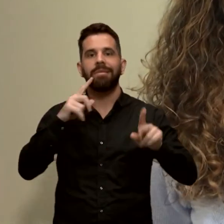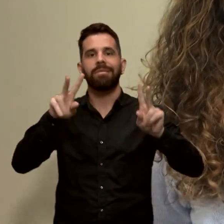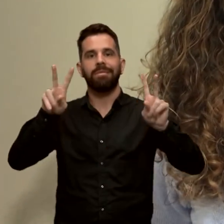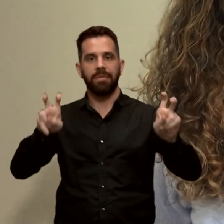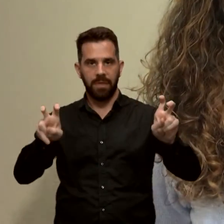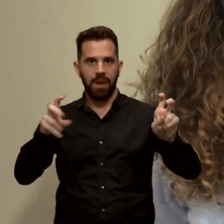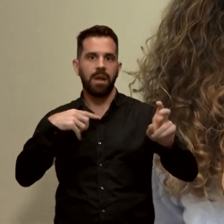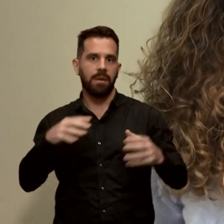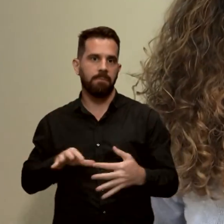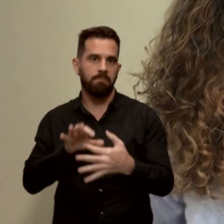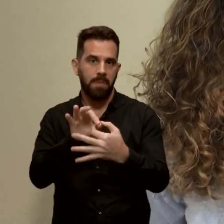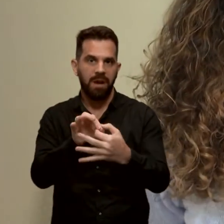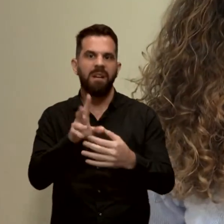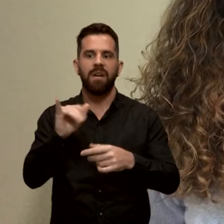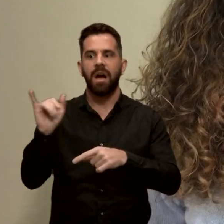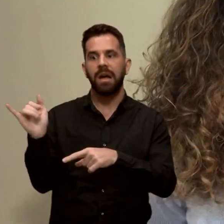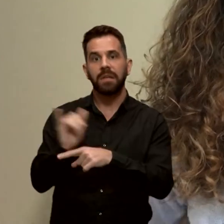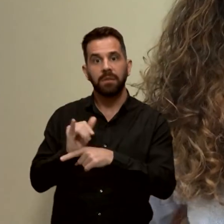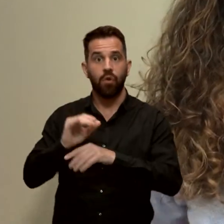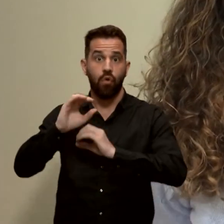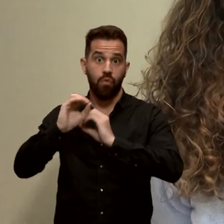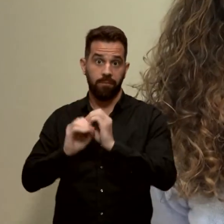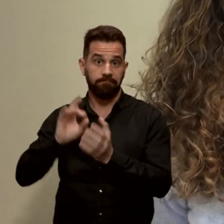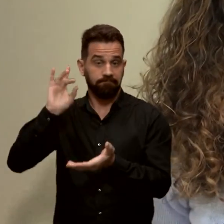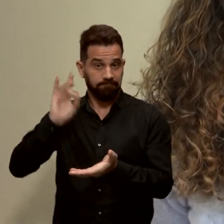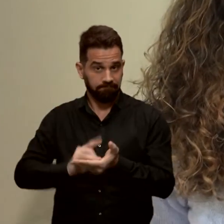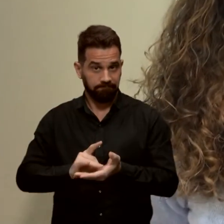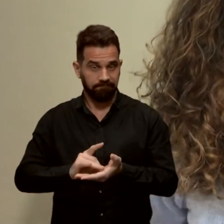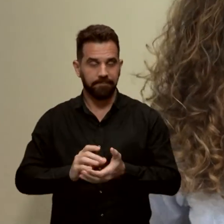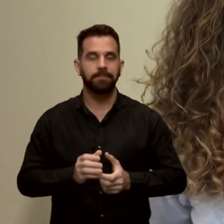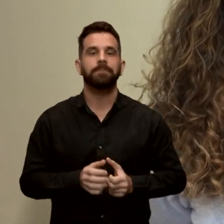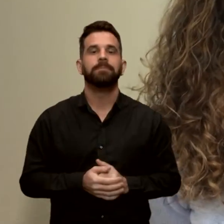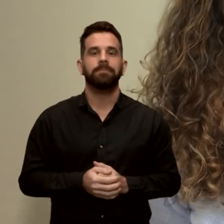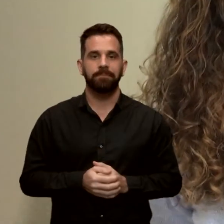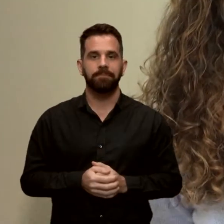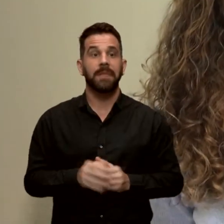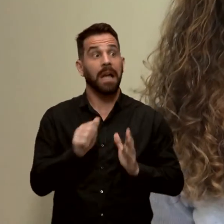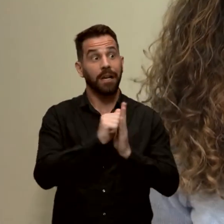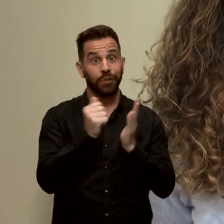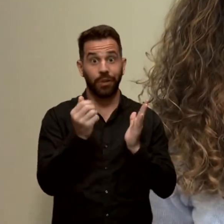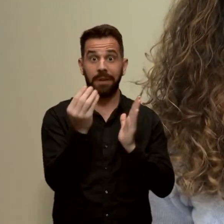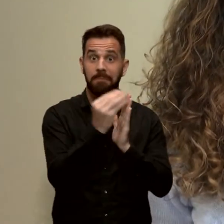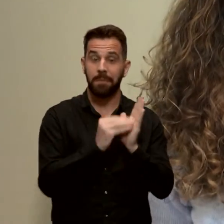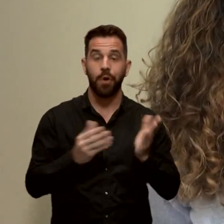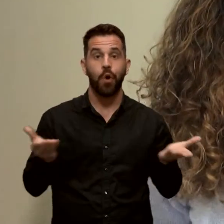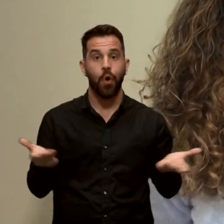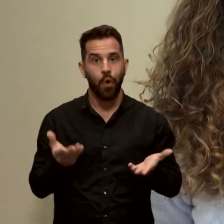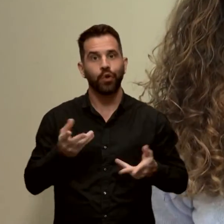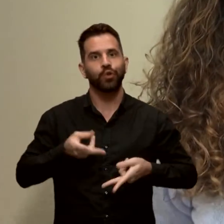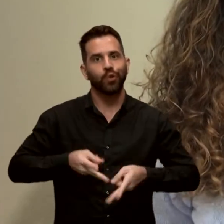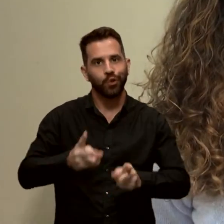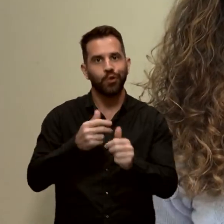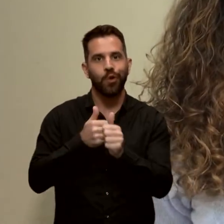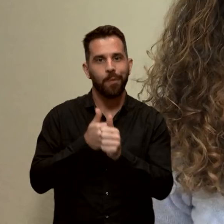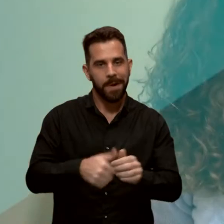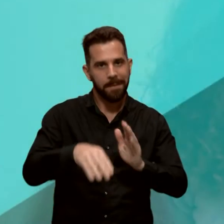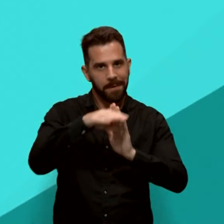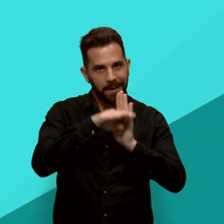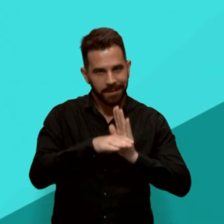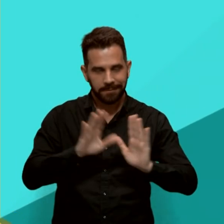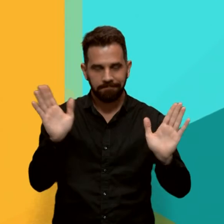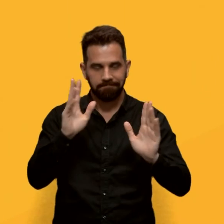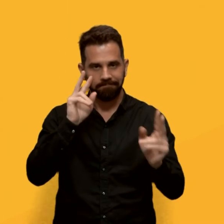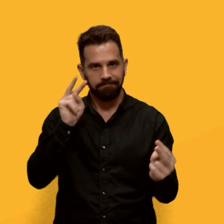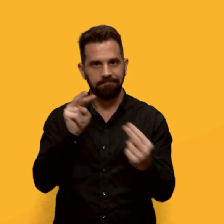UFG. E eu me despeço aqui, essa foi a nossa agenda de hoje. Continue acompanhando a nossa programação e até a próxima!